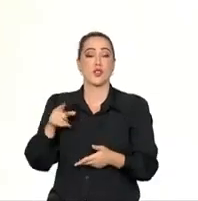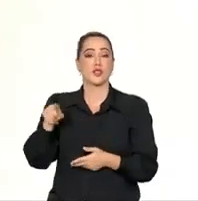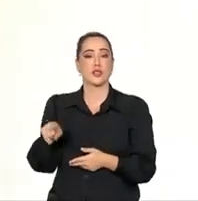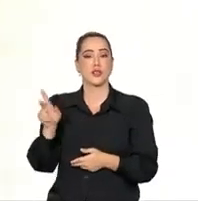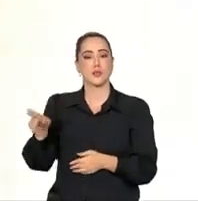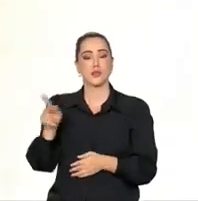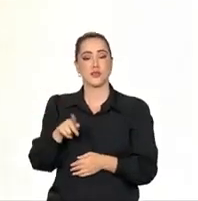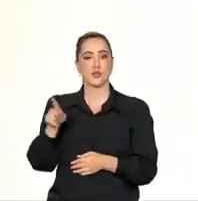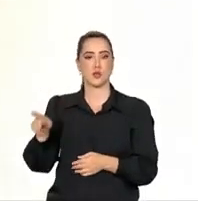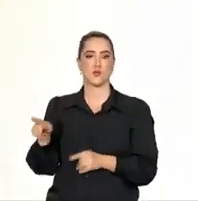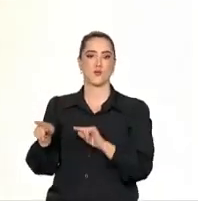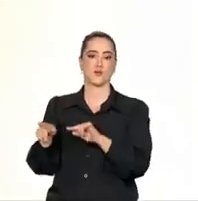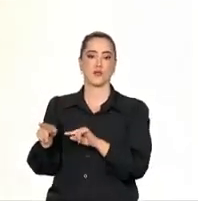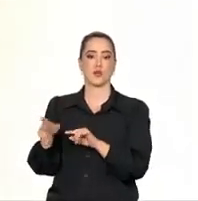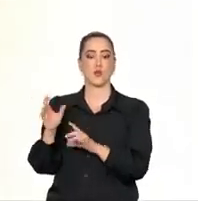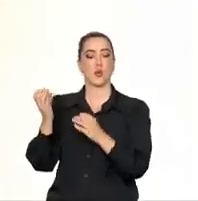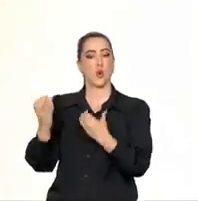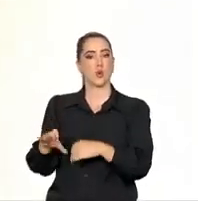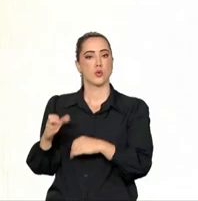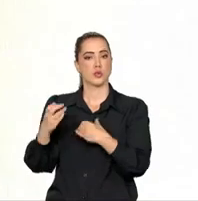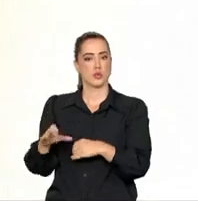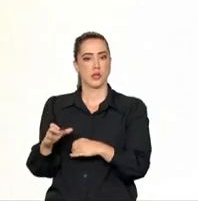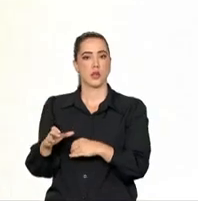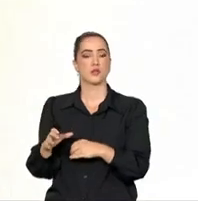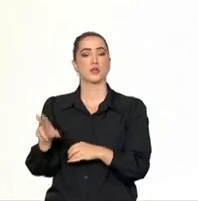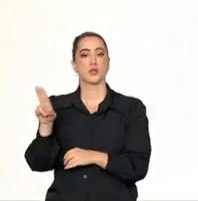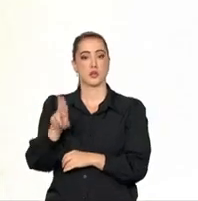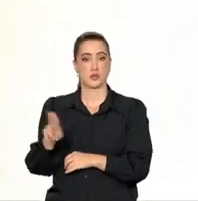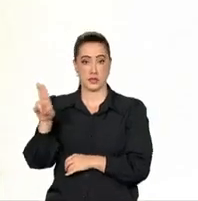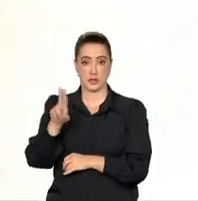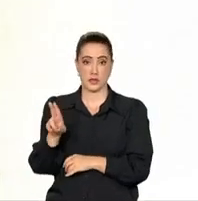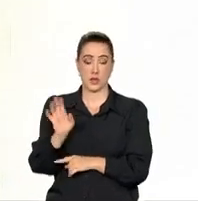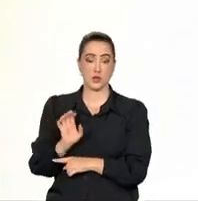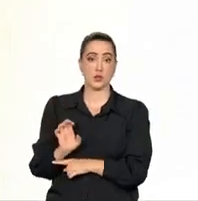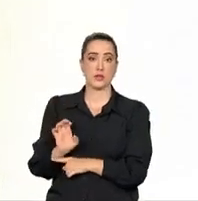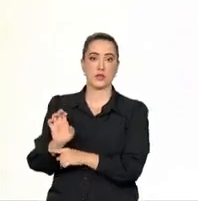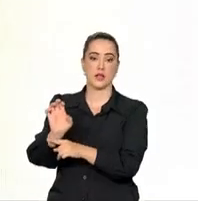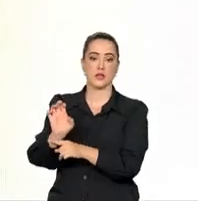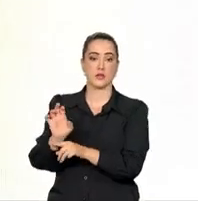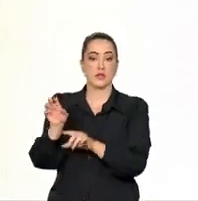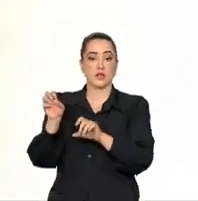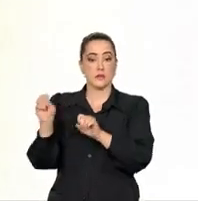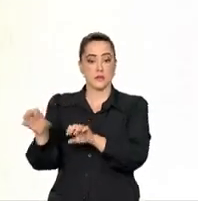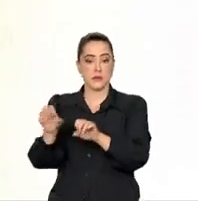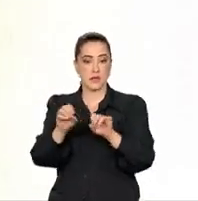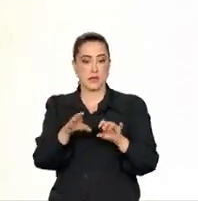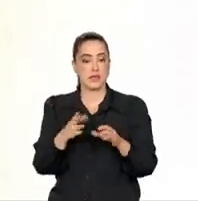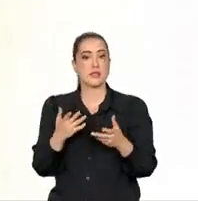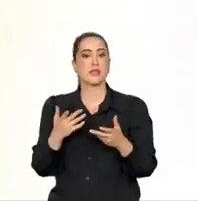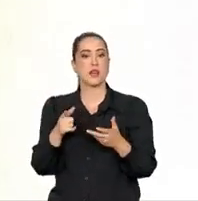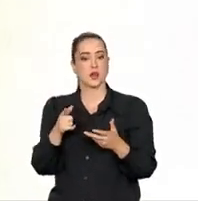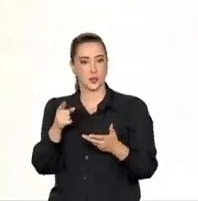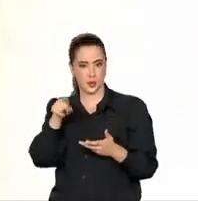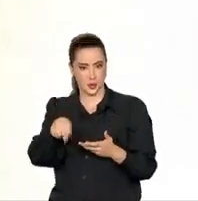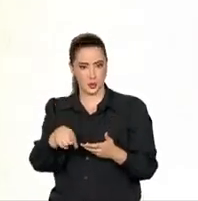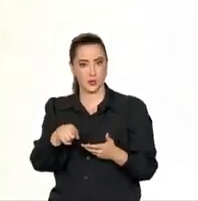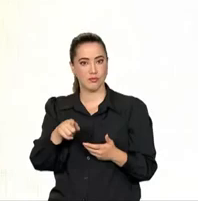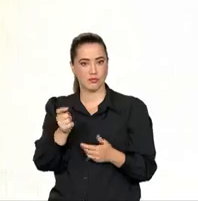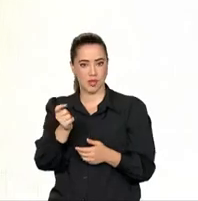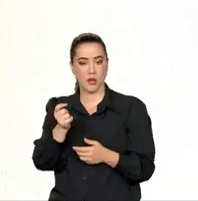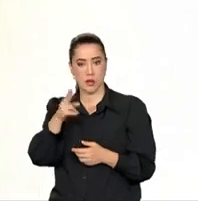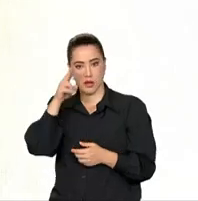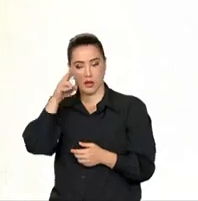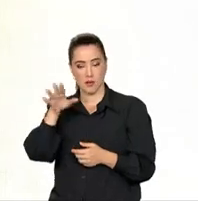é professor, concursado, Universidade Estadual, dando aula de nível superior, sabe aonde?